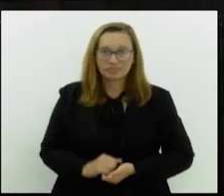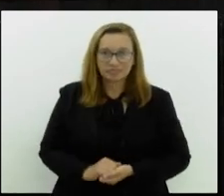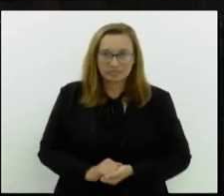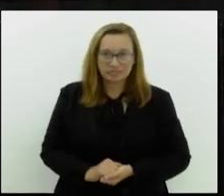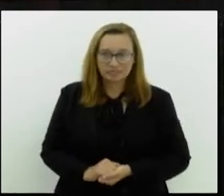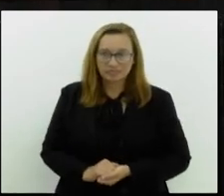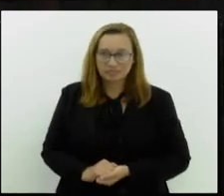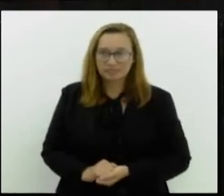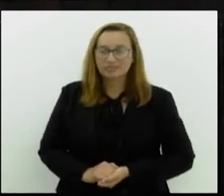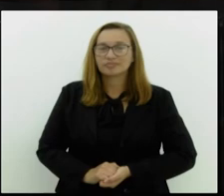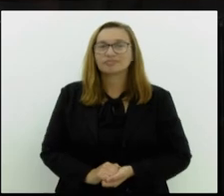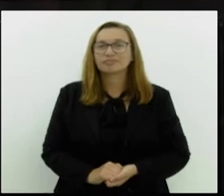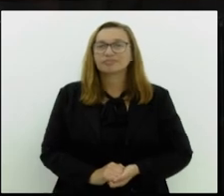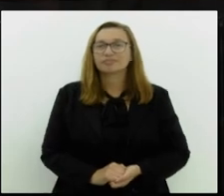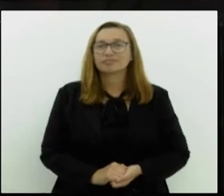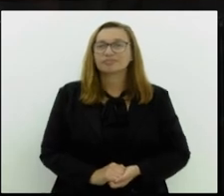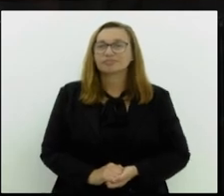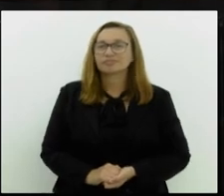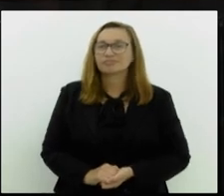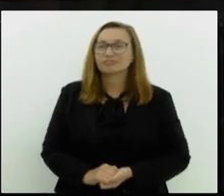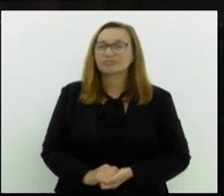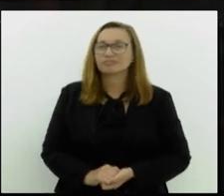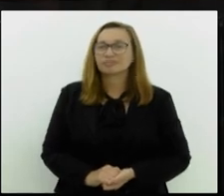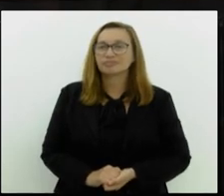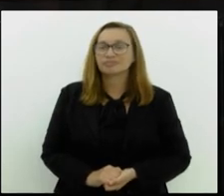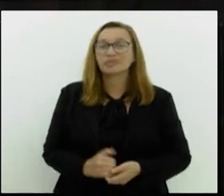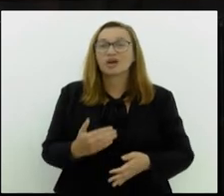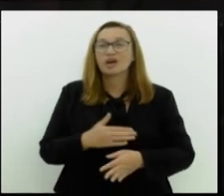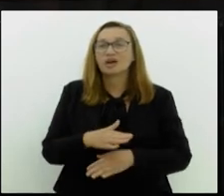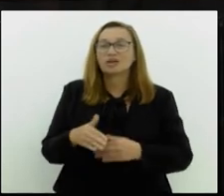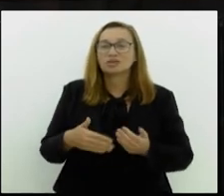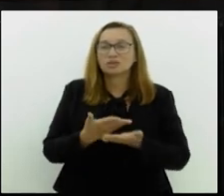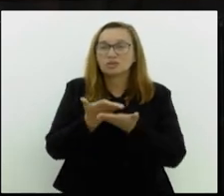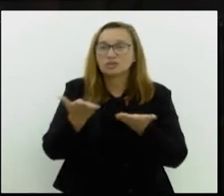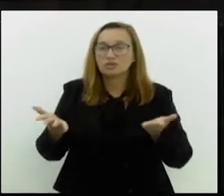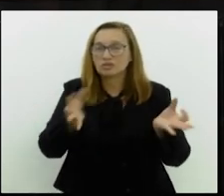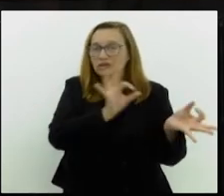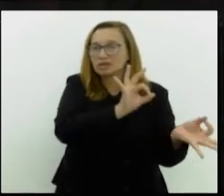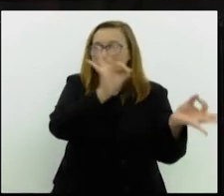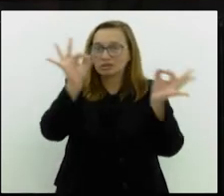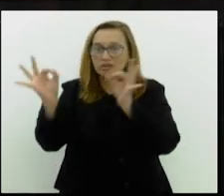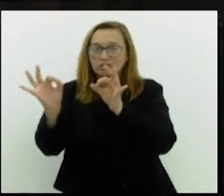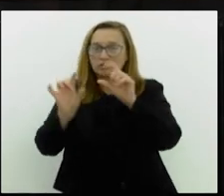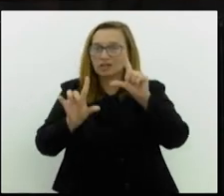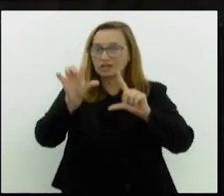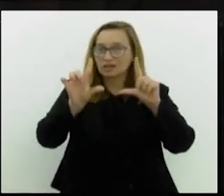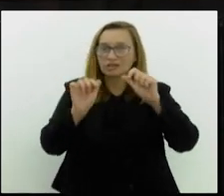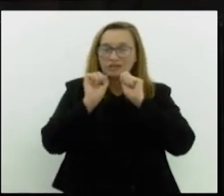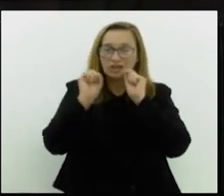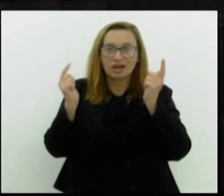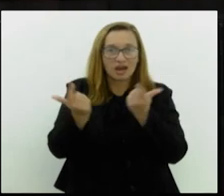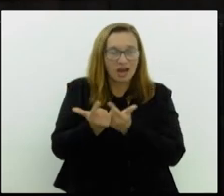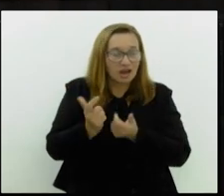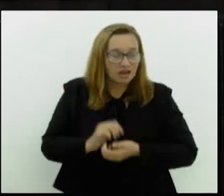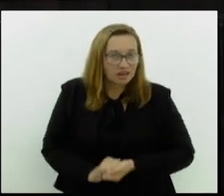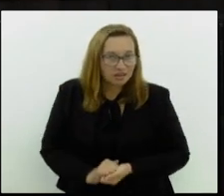deficientes auditivos, senhoras e senhores telespectadores da TV